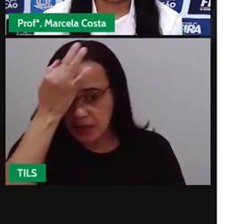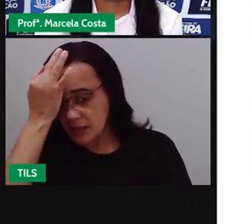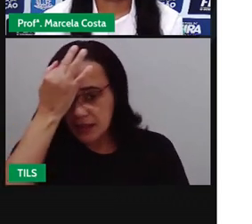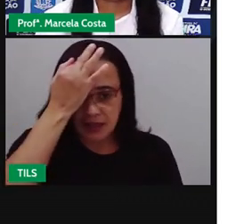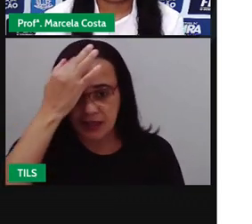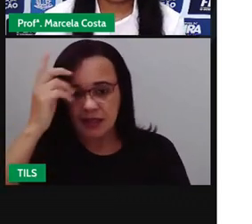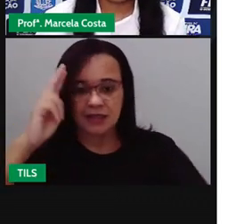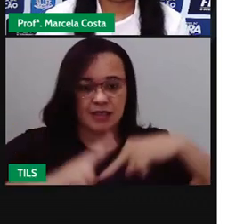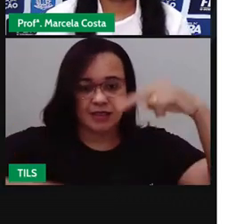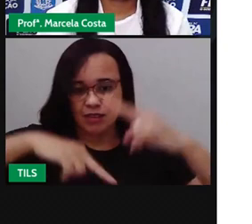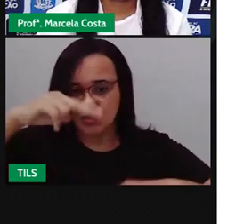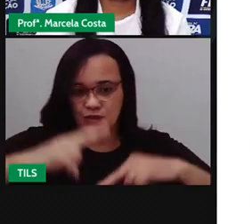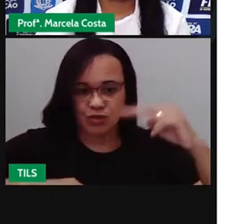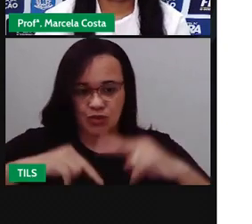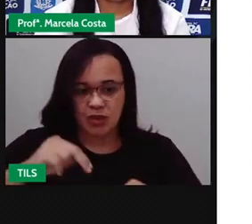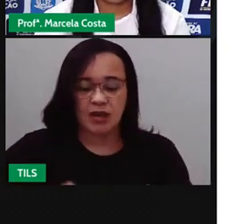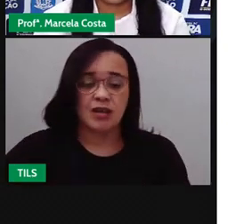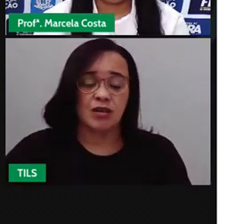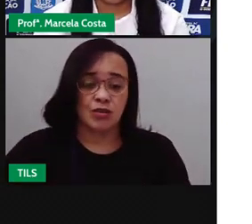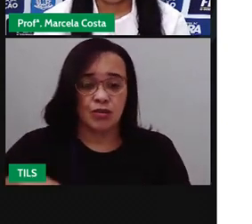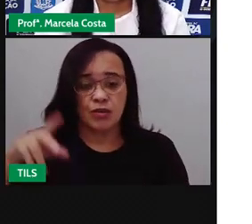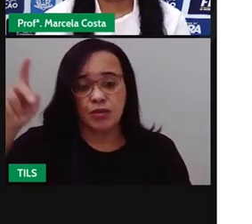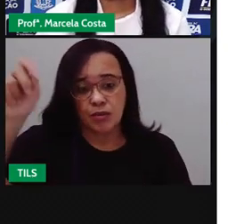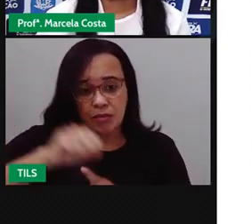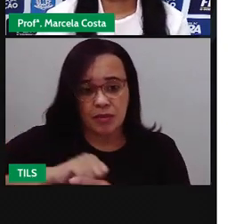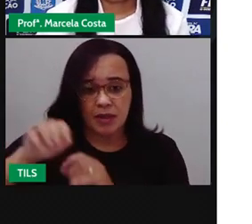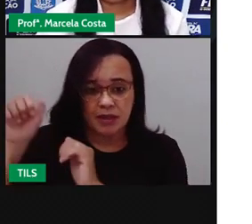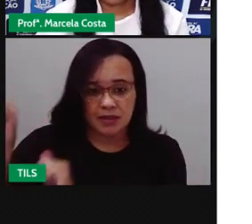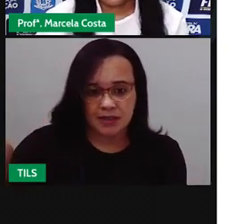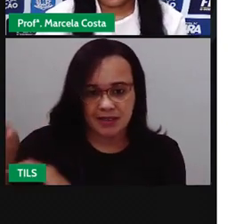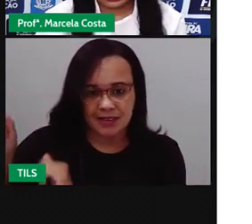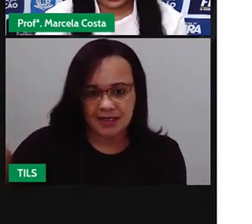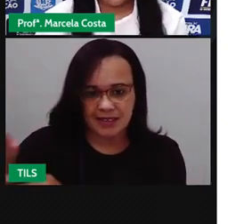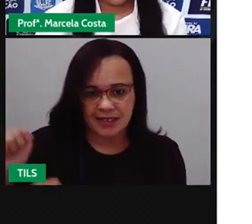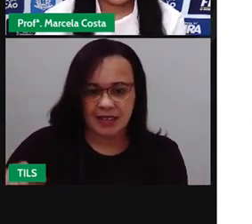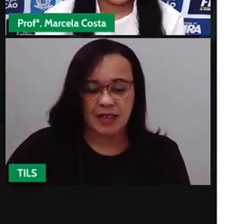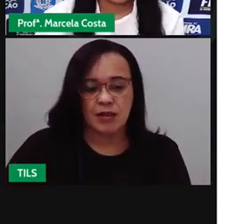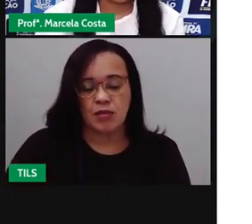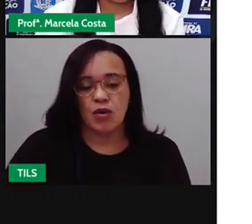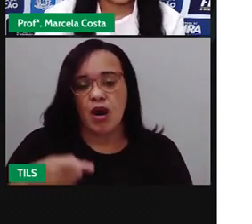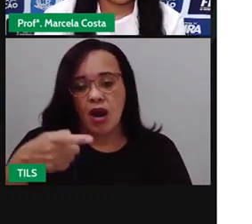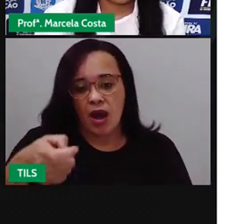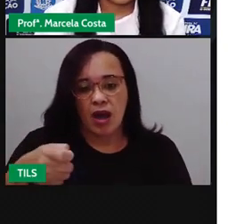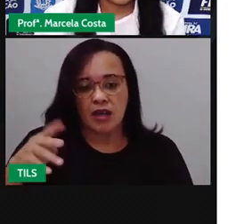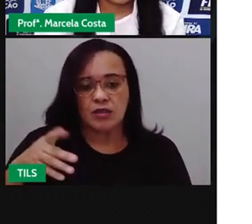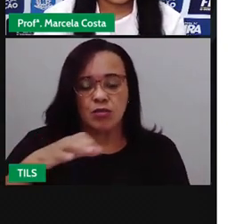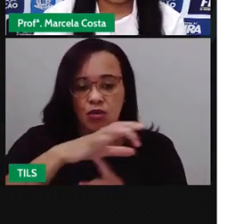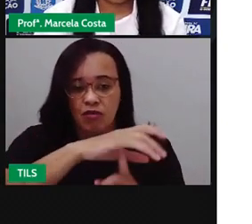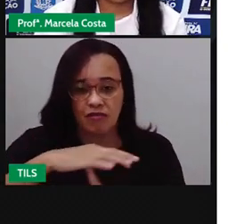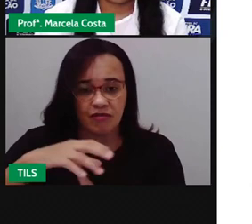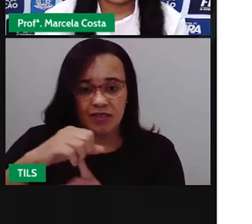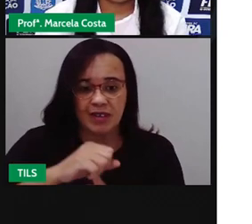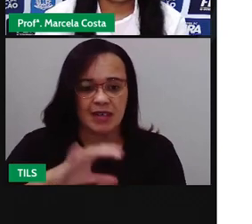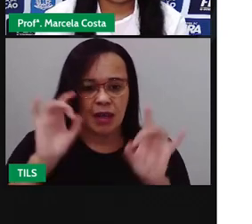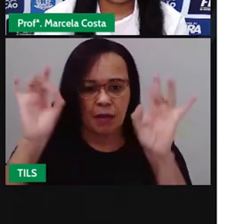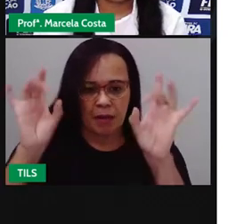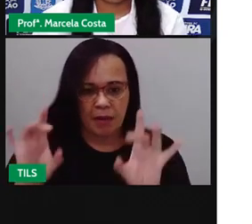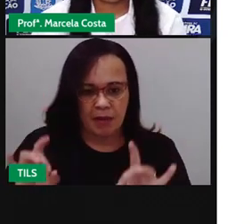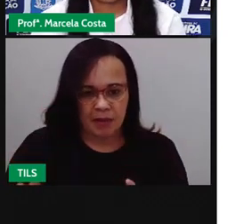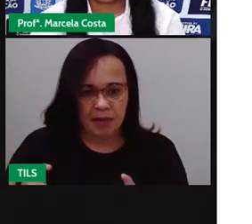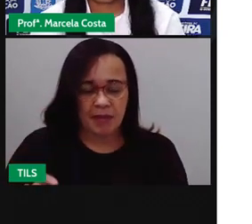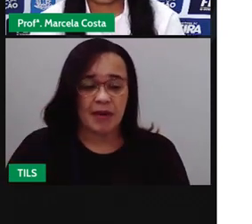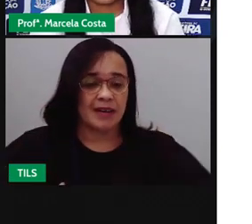Ó, do celeiro cultural, agora você pode contar com o Guia Regional. Quem escreveu foi a